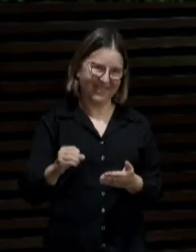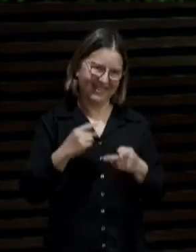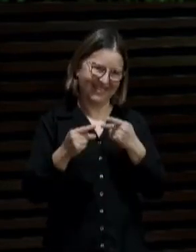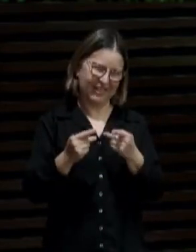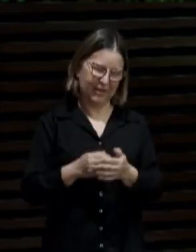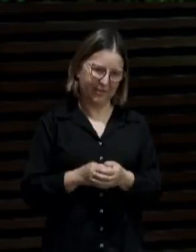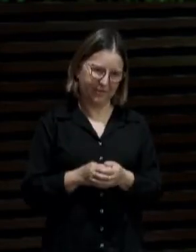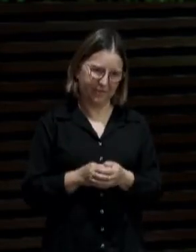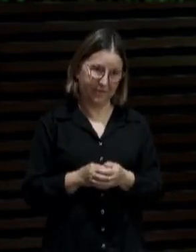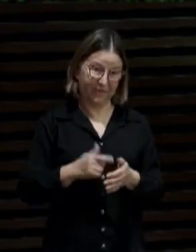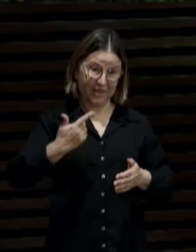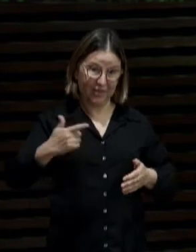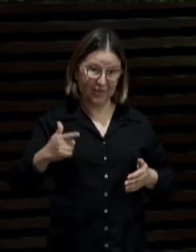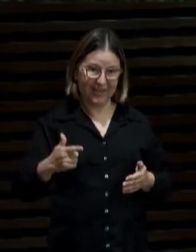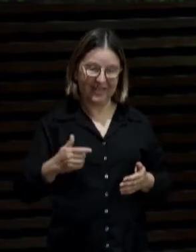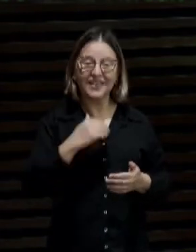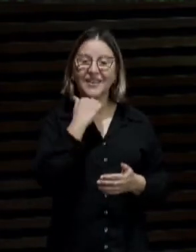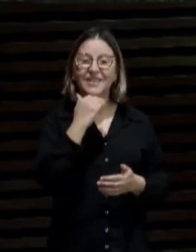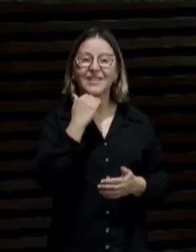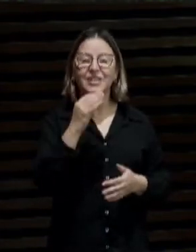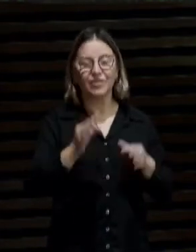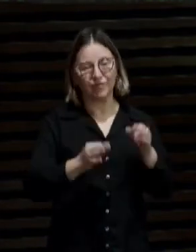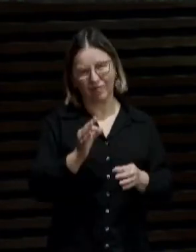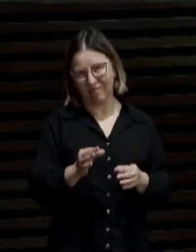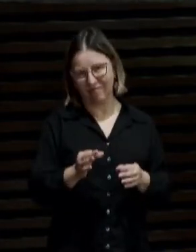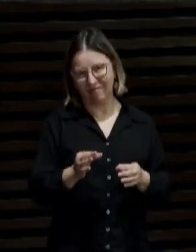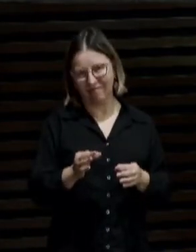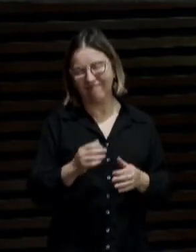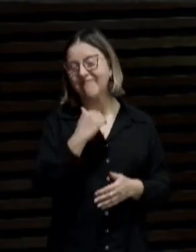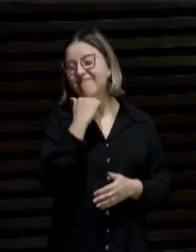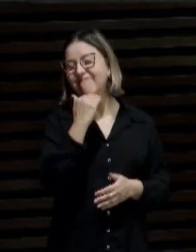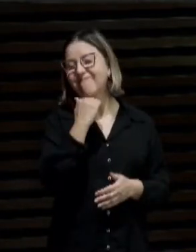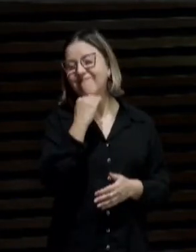Diz que não há justo, nem um sequer.